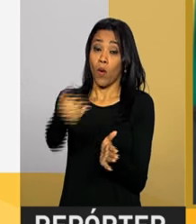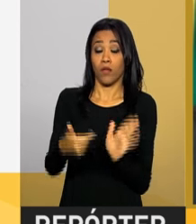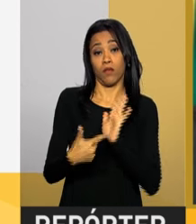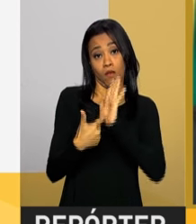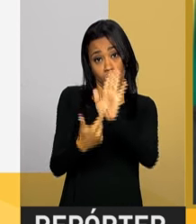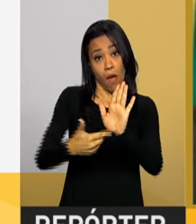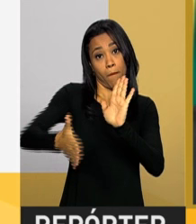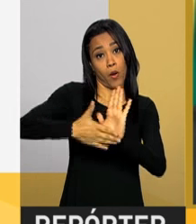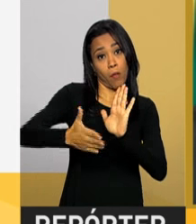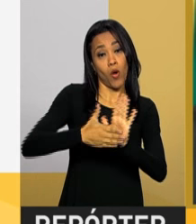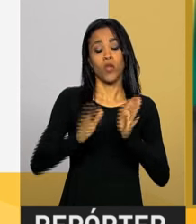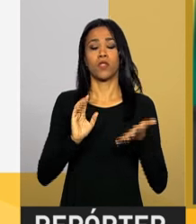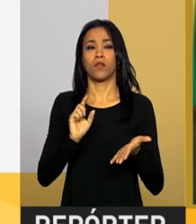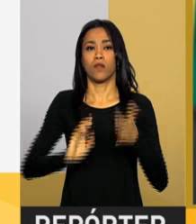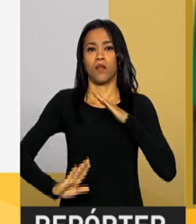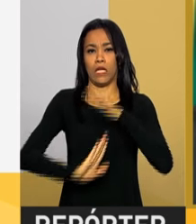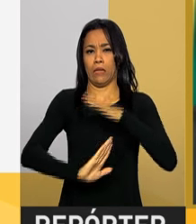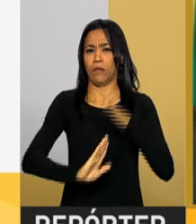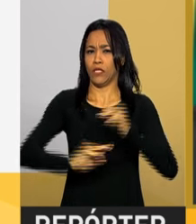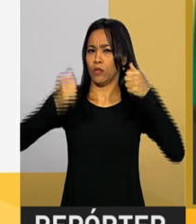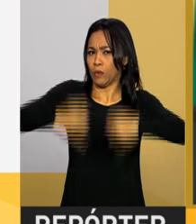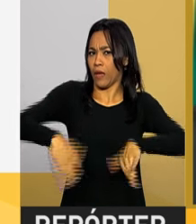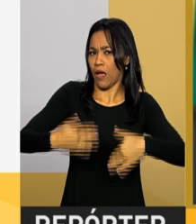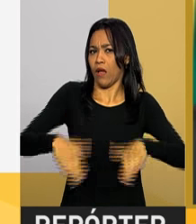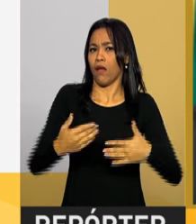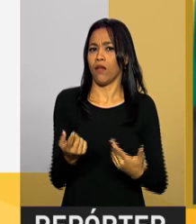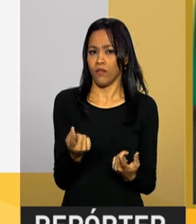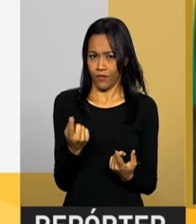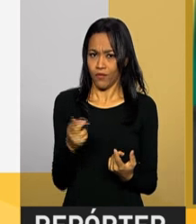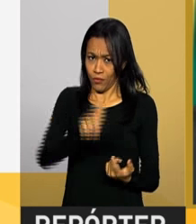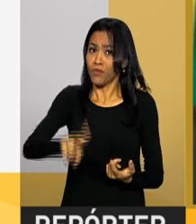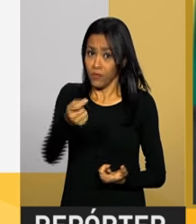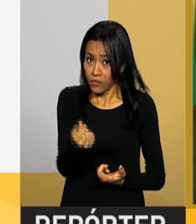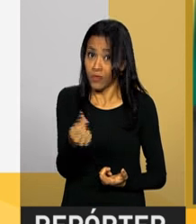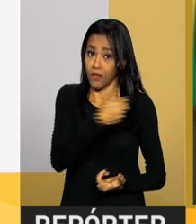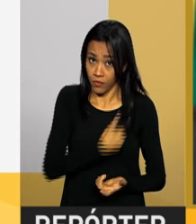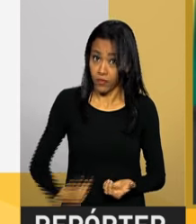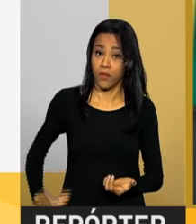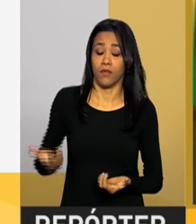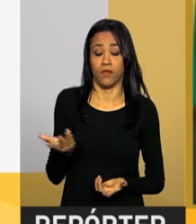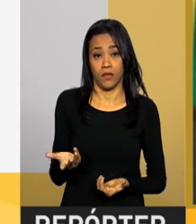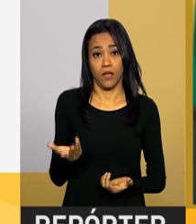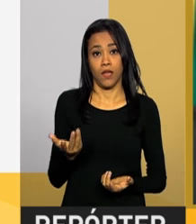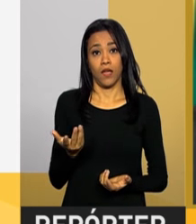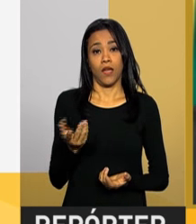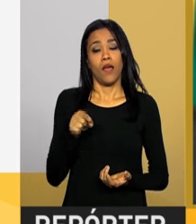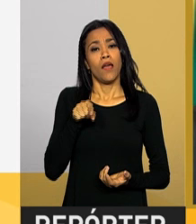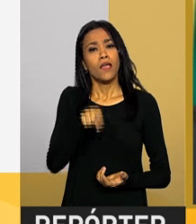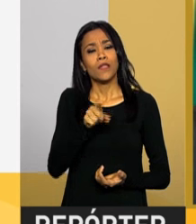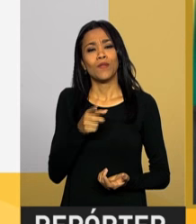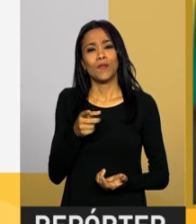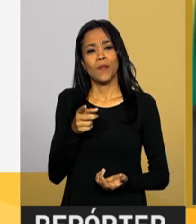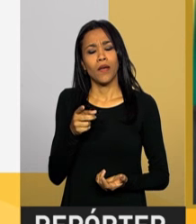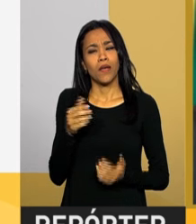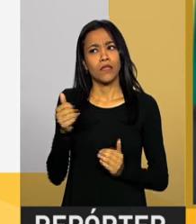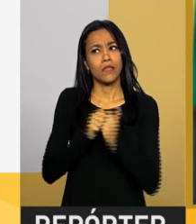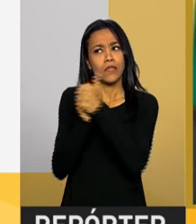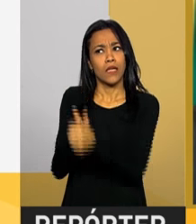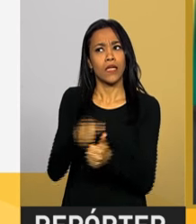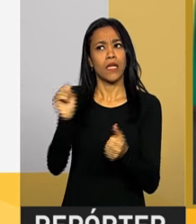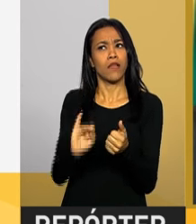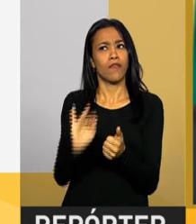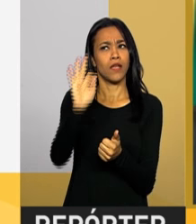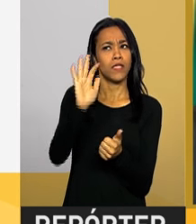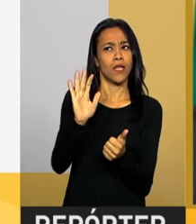do teto dos gastos, que você sabe que só pode ser, digamos, ano a ano, só leva em conta a inflação e nada